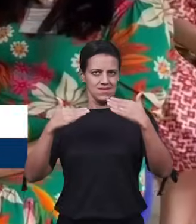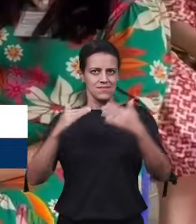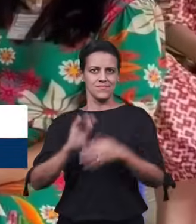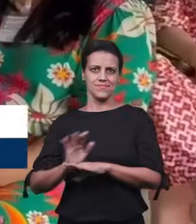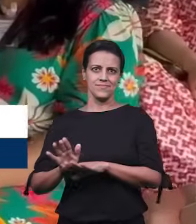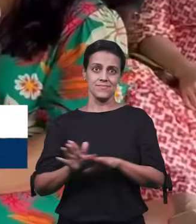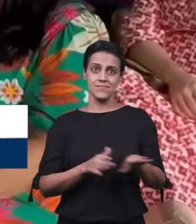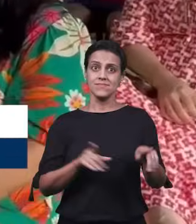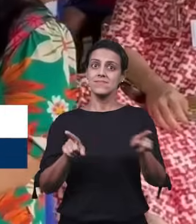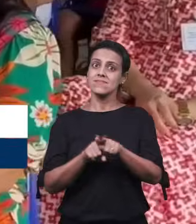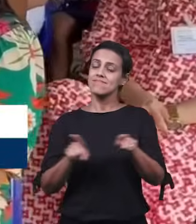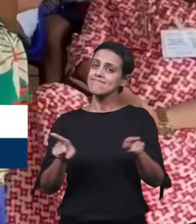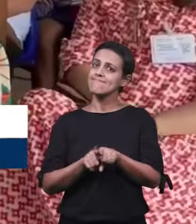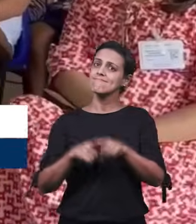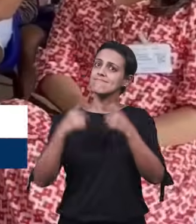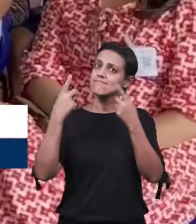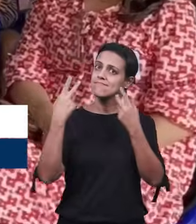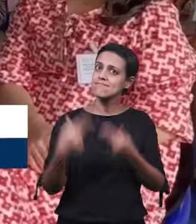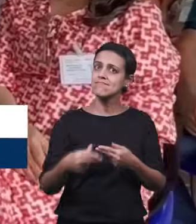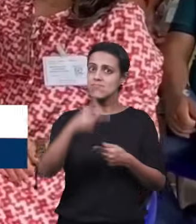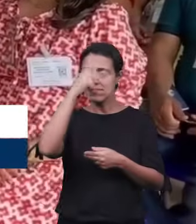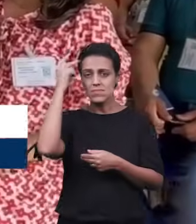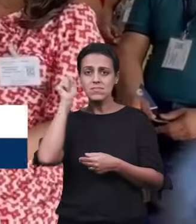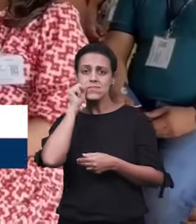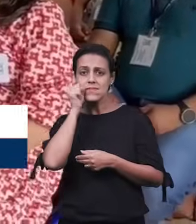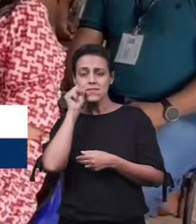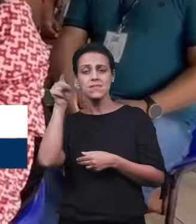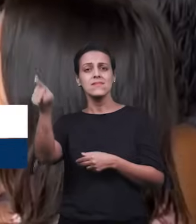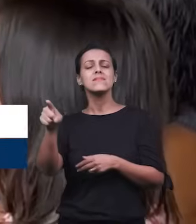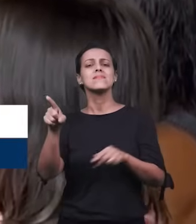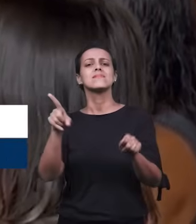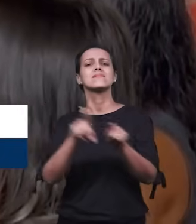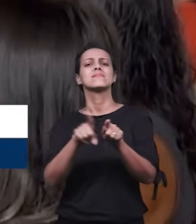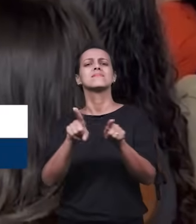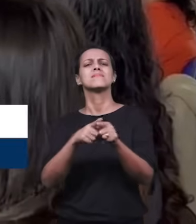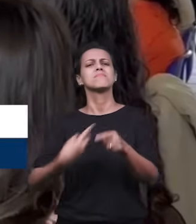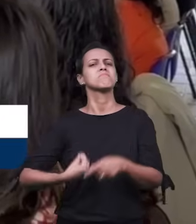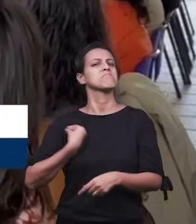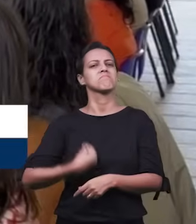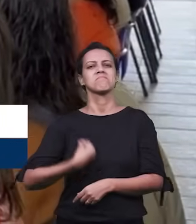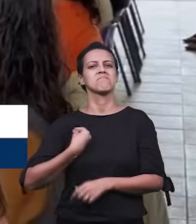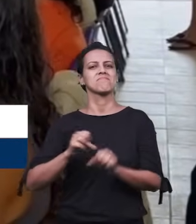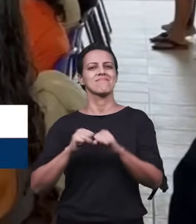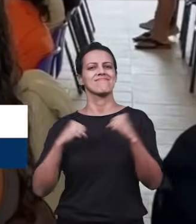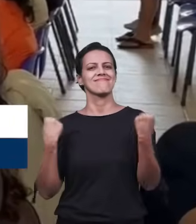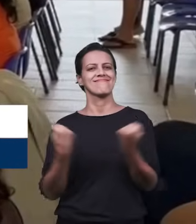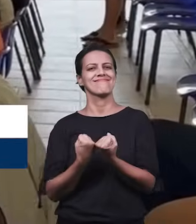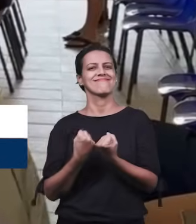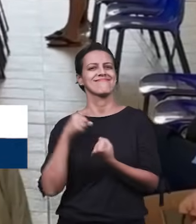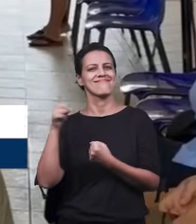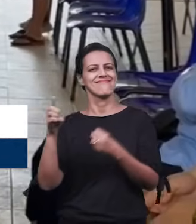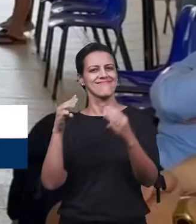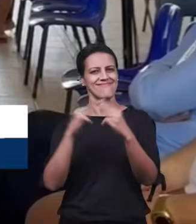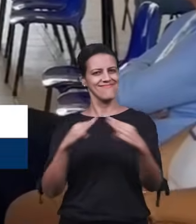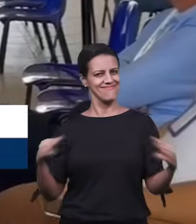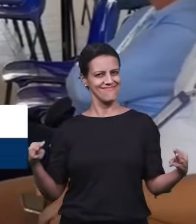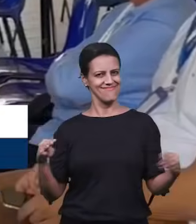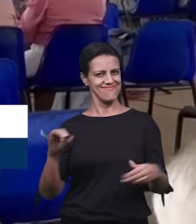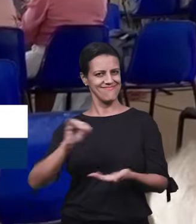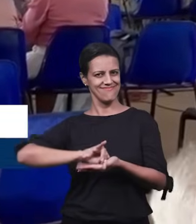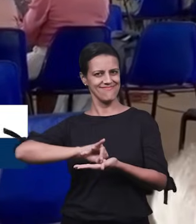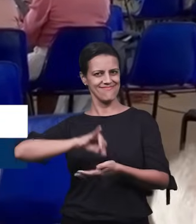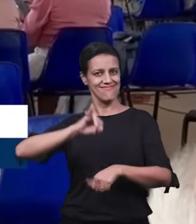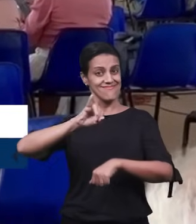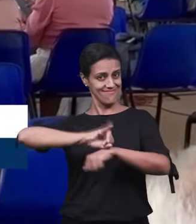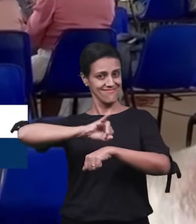de Sergipe, que participaram do seminário no Manaim de Aracaju. Pela manhã, os pastores do estado ministraram aulas sobre